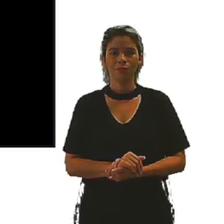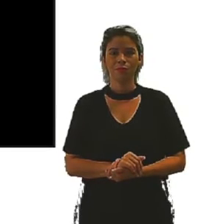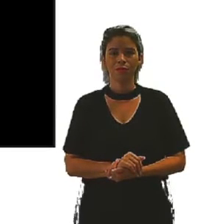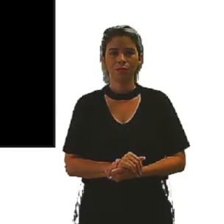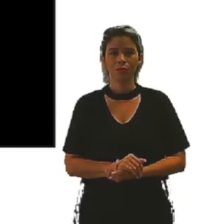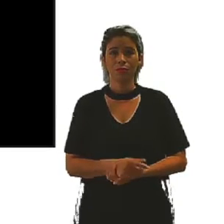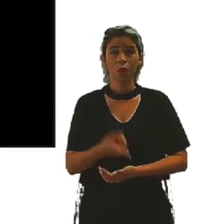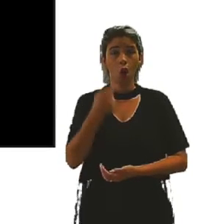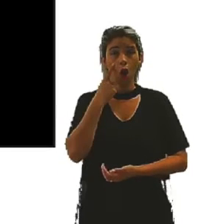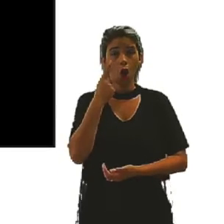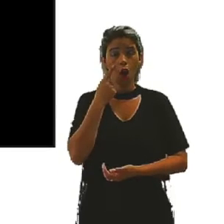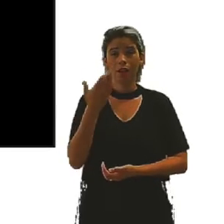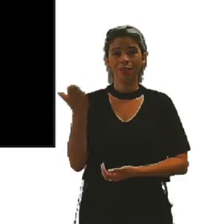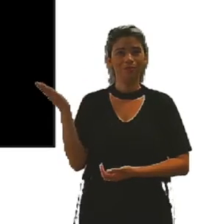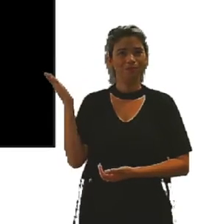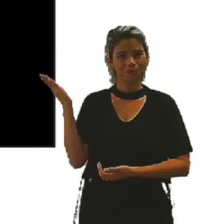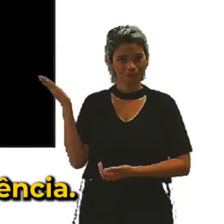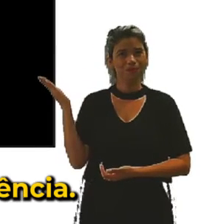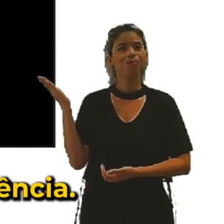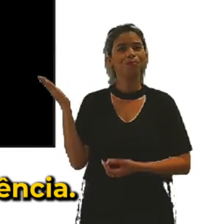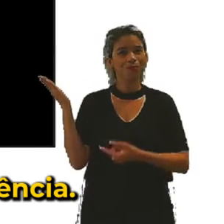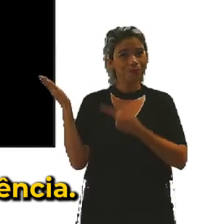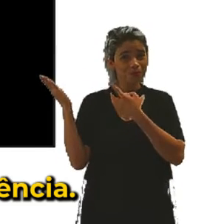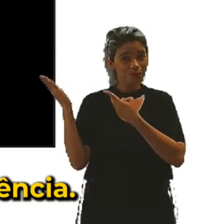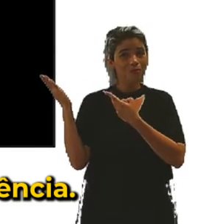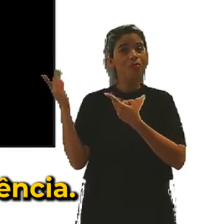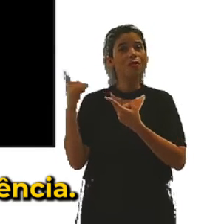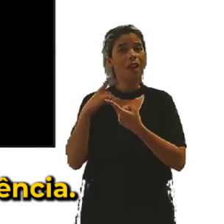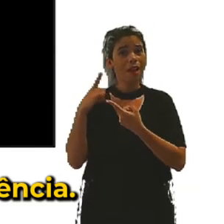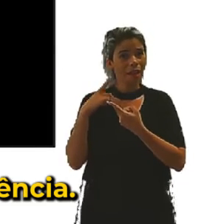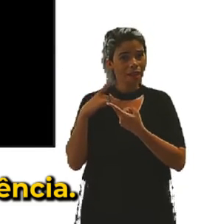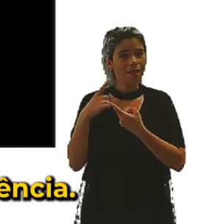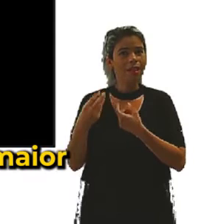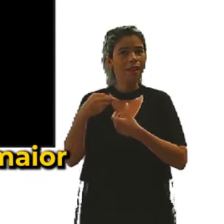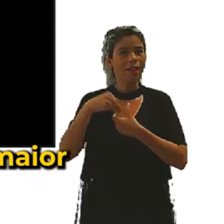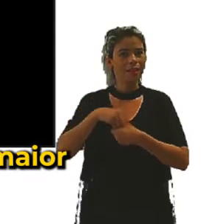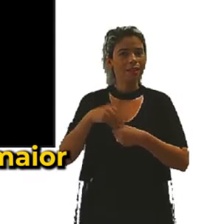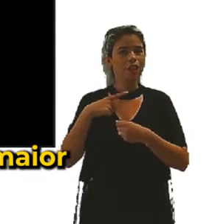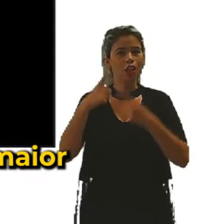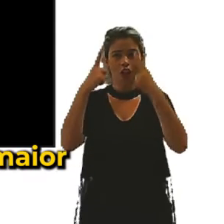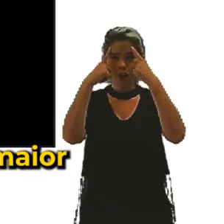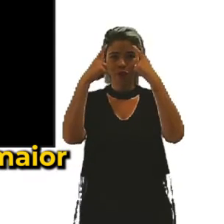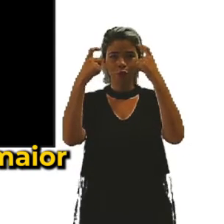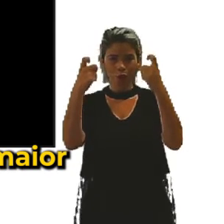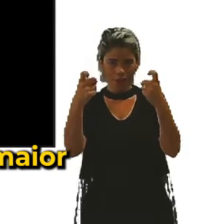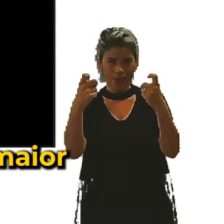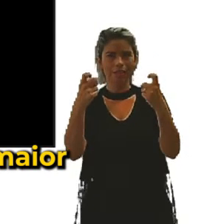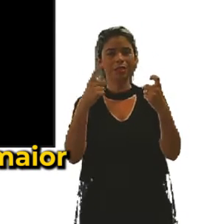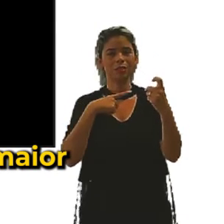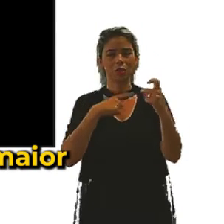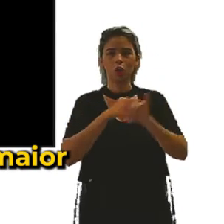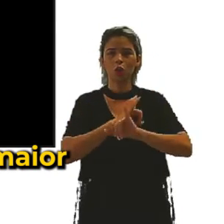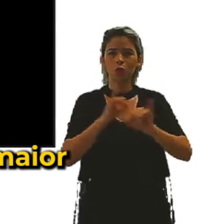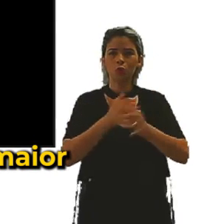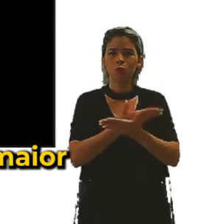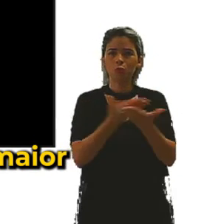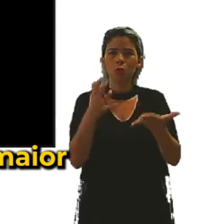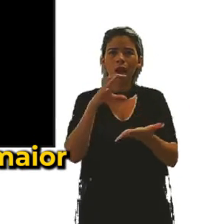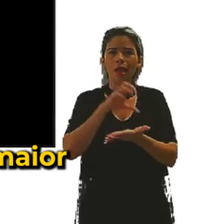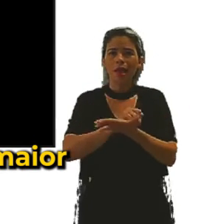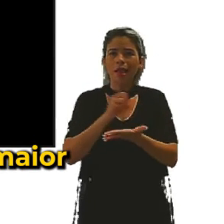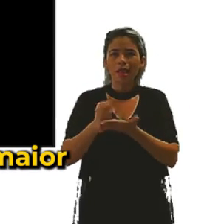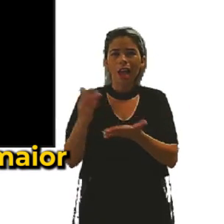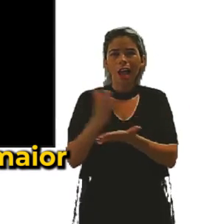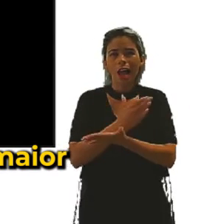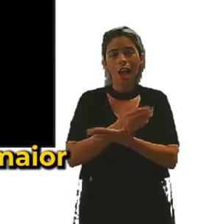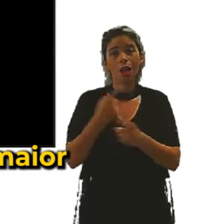Olha, então, esse próximo slide, né? Isso foi também no IPEA, no mapa da violência. Eu estou aqui saltando alguns dados, que